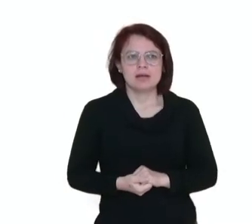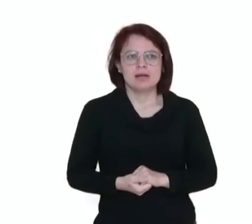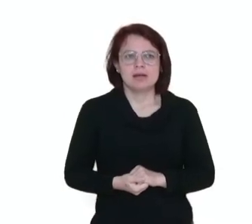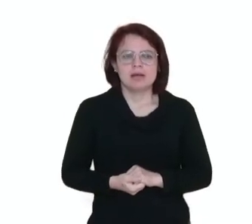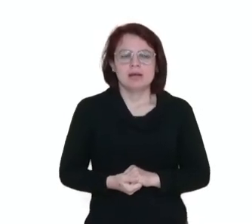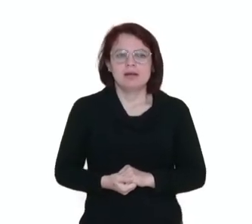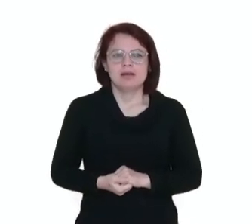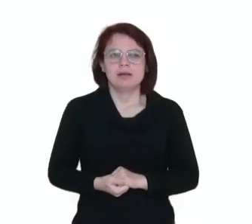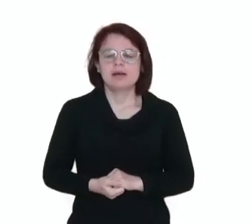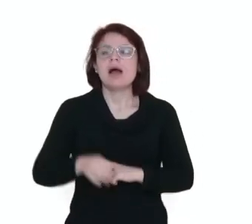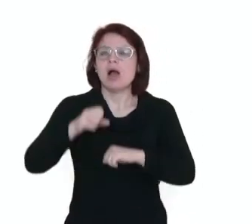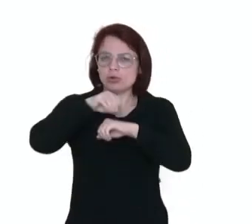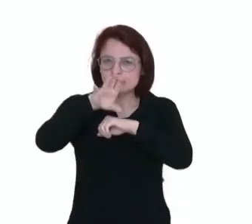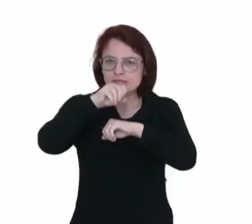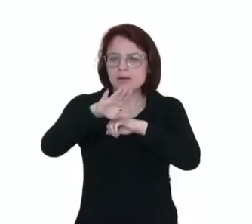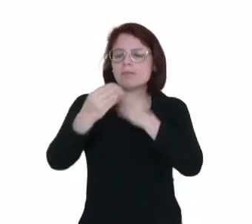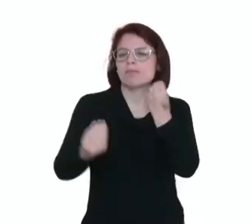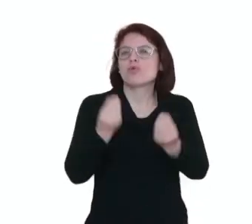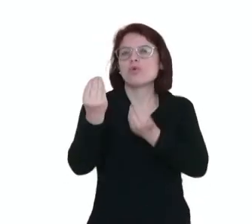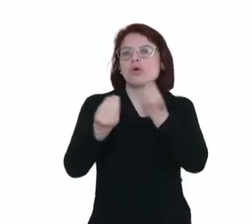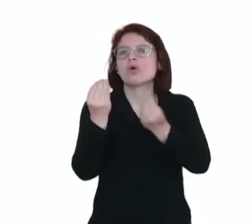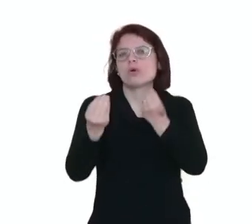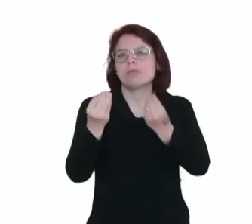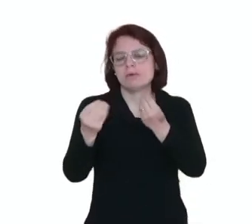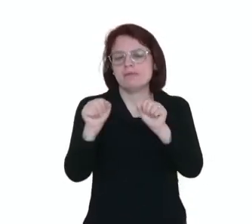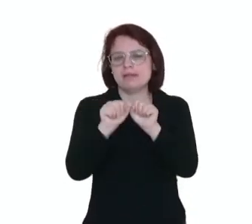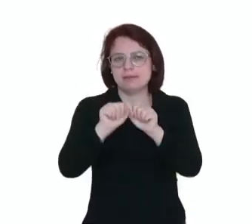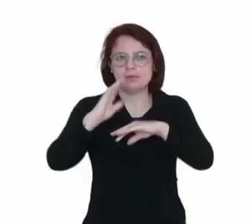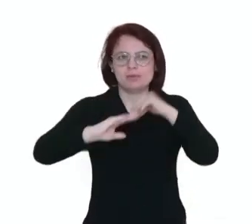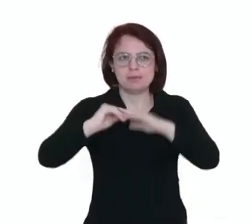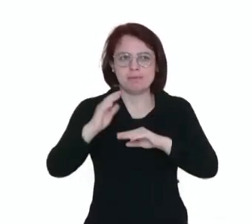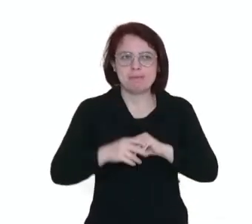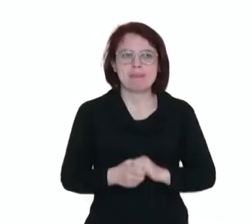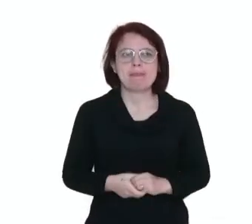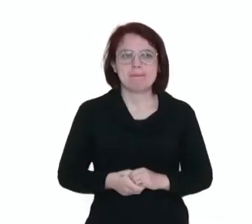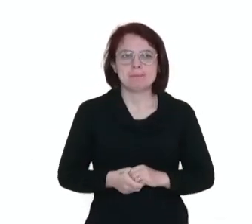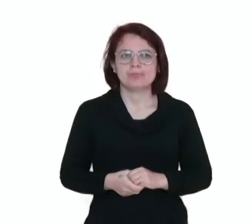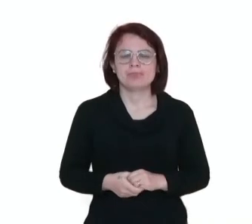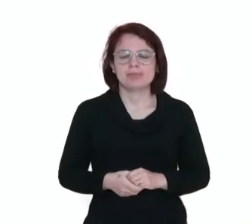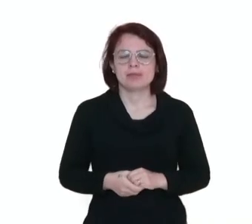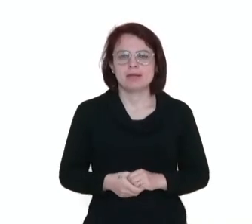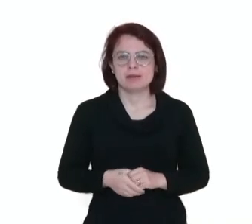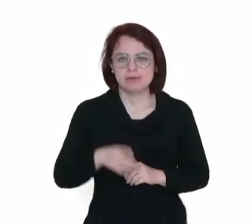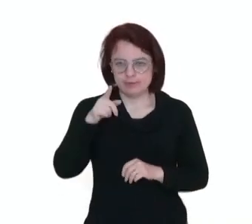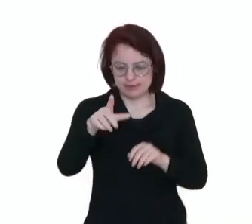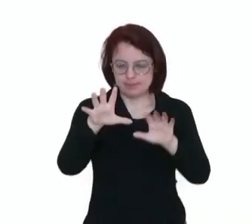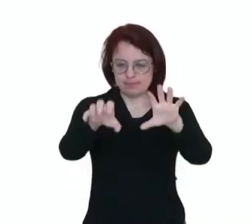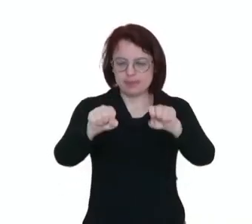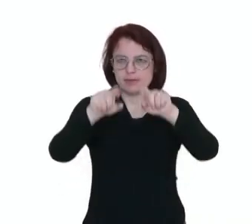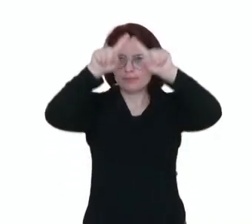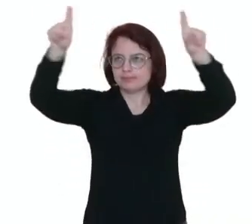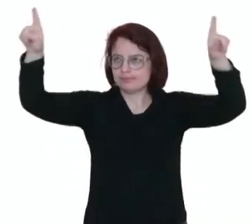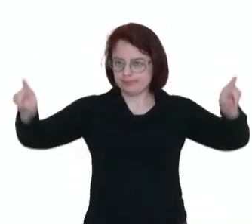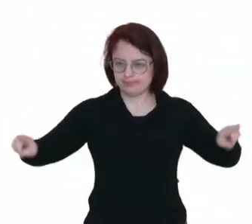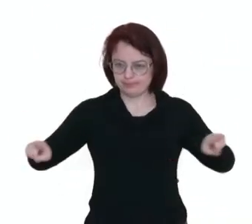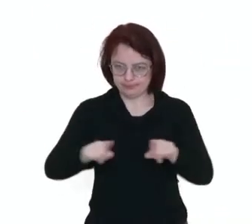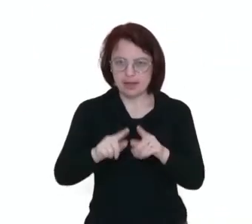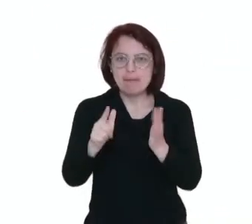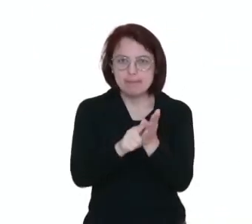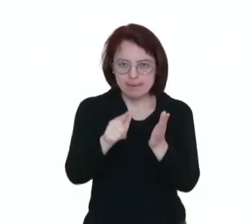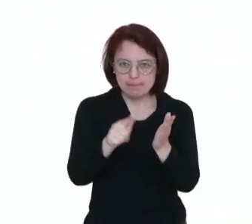Olha aqui dicas, né, para a sua produção. Separe os espaços na cartolina ou outra folha de papel que